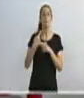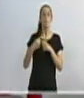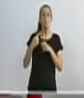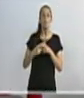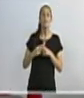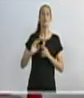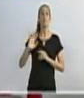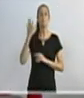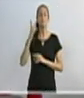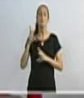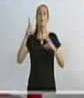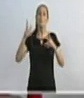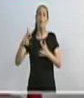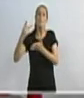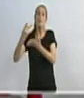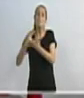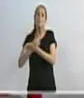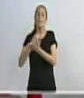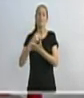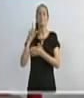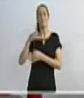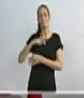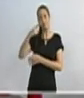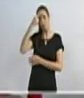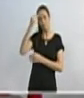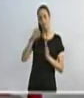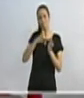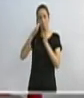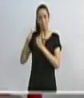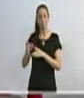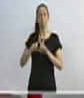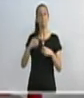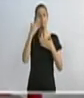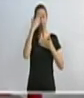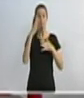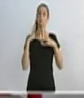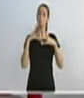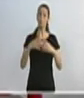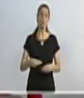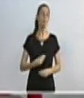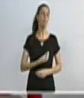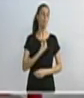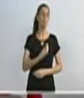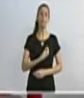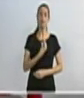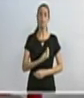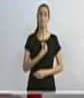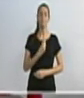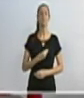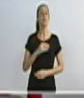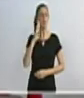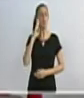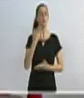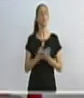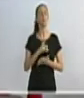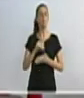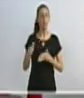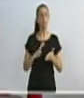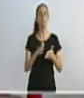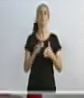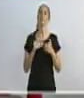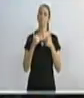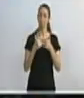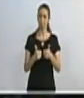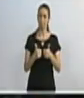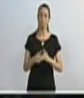mesmo dia, numa faculdade aqui do lado. Mas agradeço a presença de todos e eu tenho certeza que daqui nós sairemos com bons encaminhamentos. Obrigado a todos.